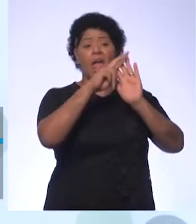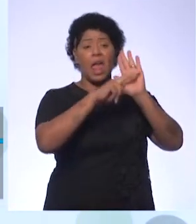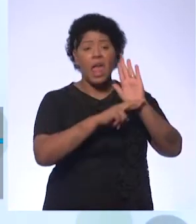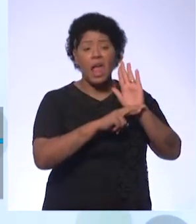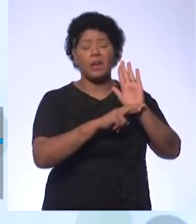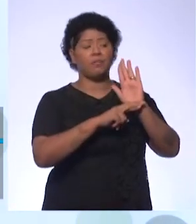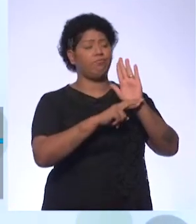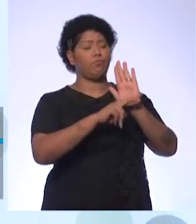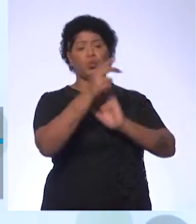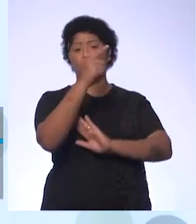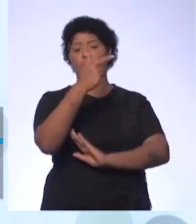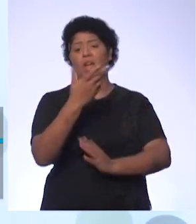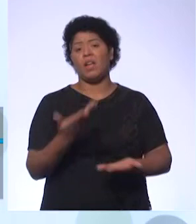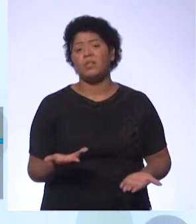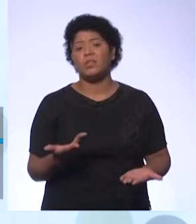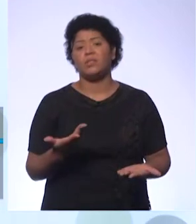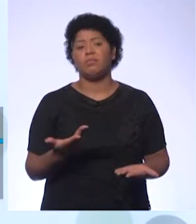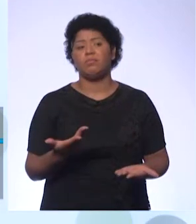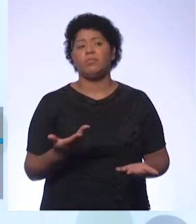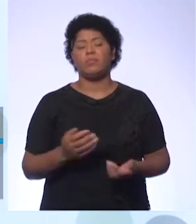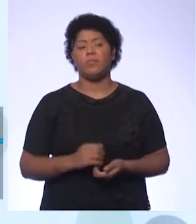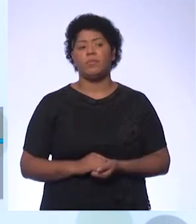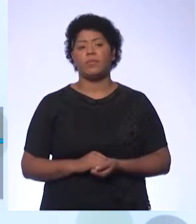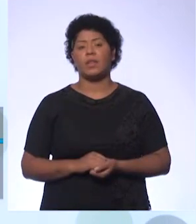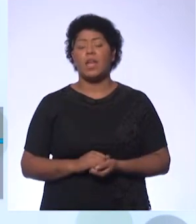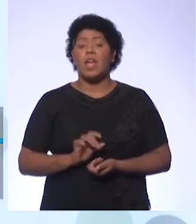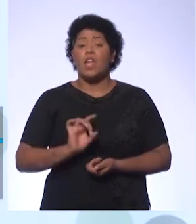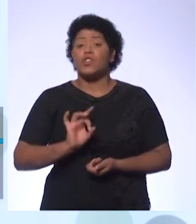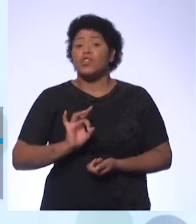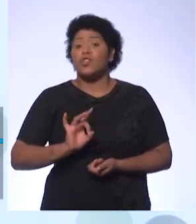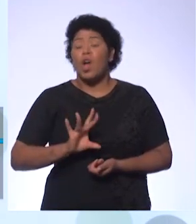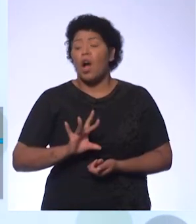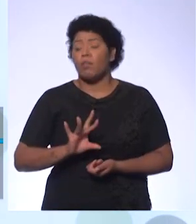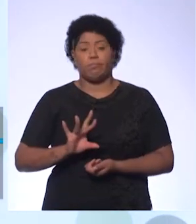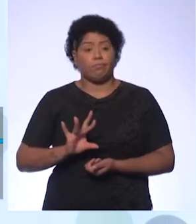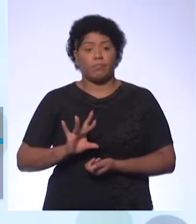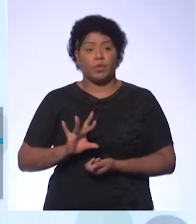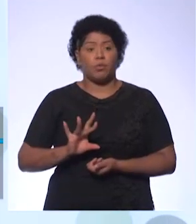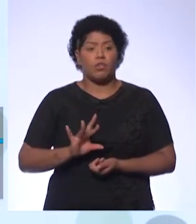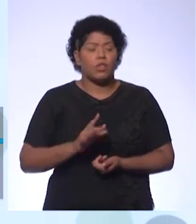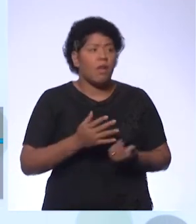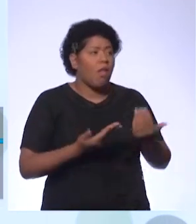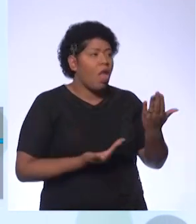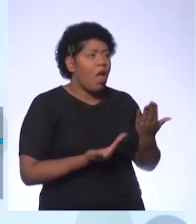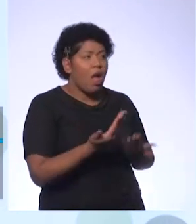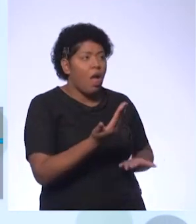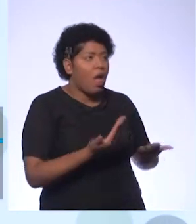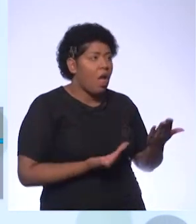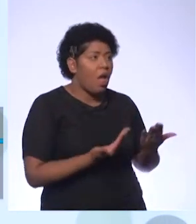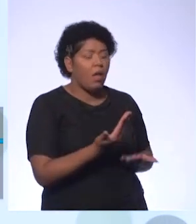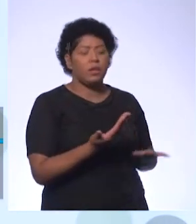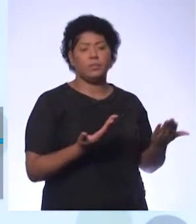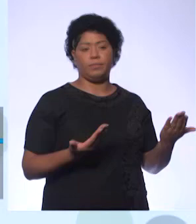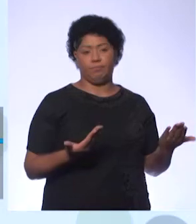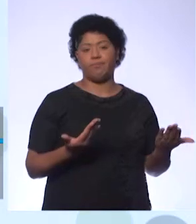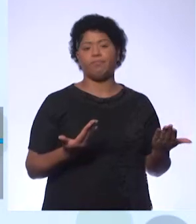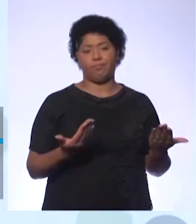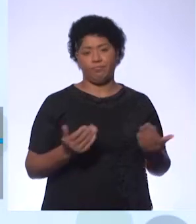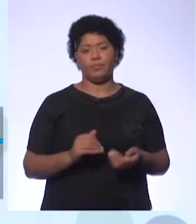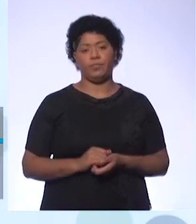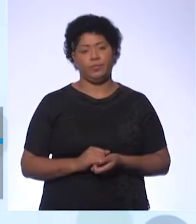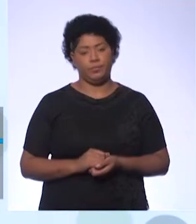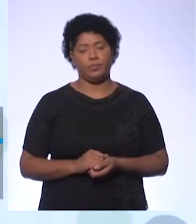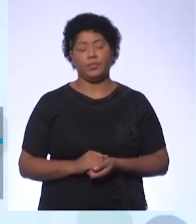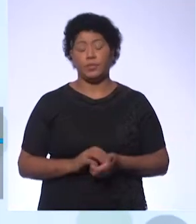ele está subalterno aí a um dono de empresa, a um dono de fábrica. Então, as condições de